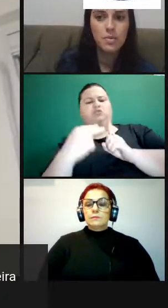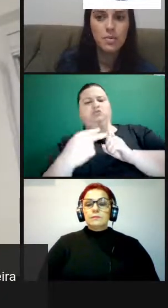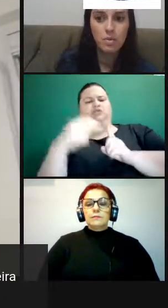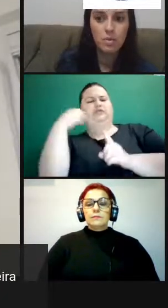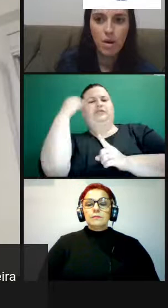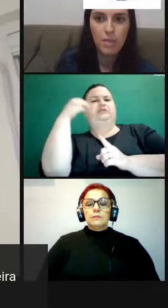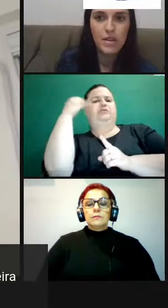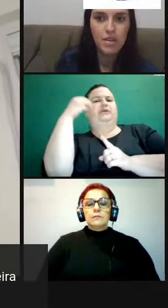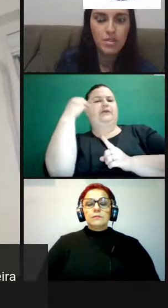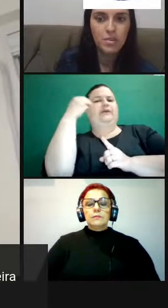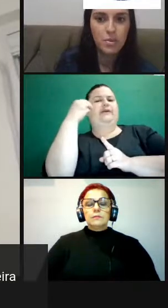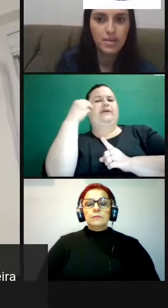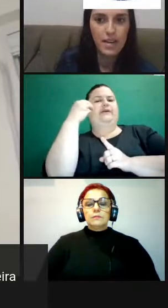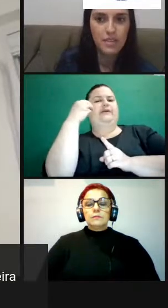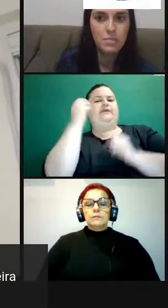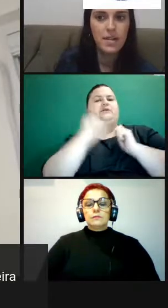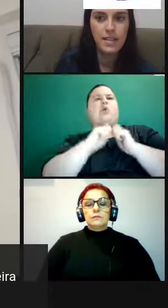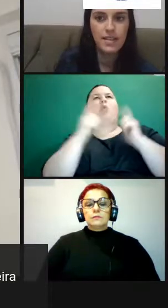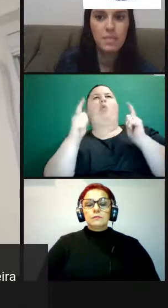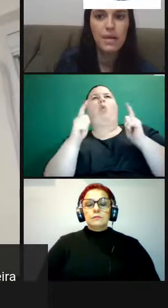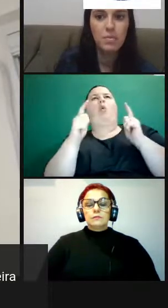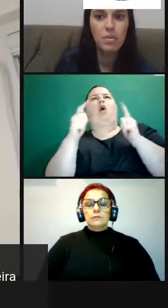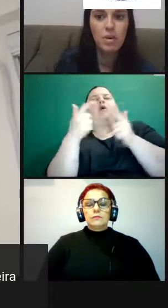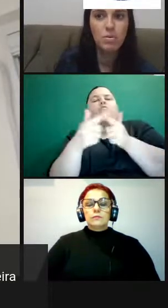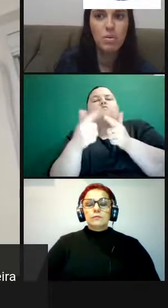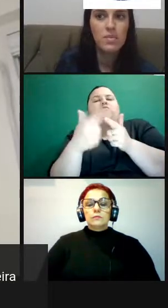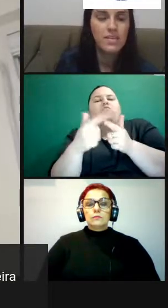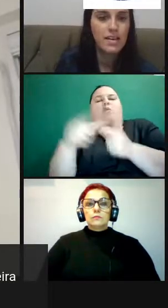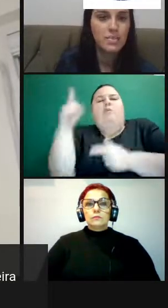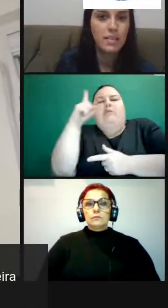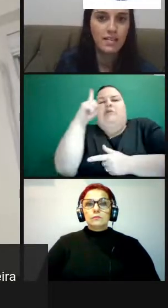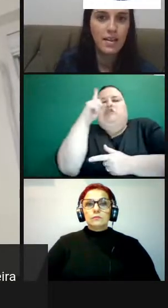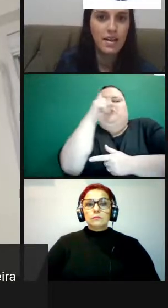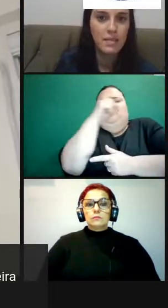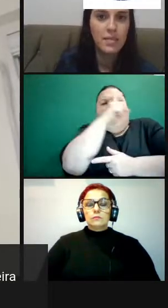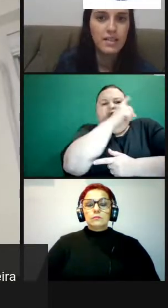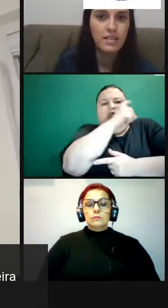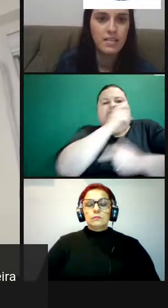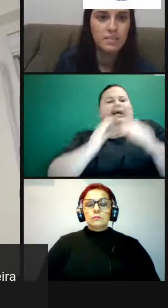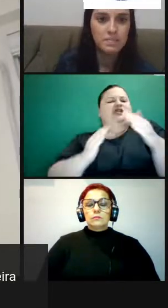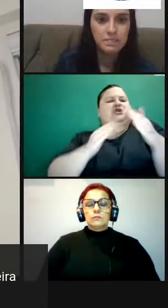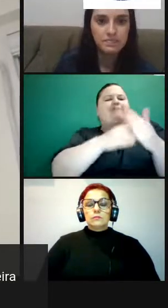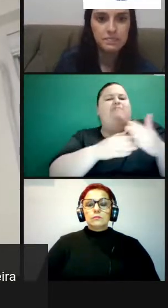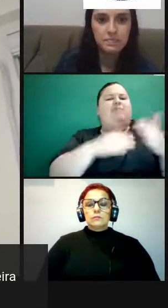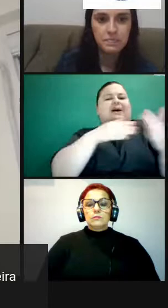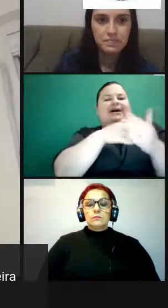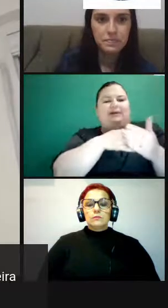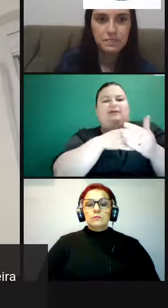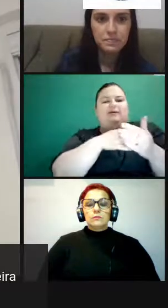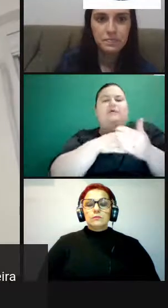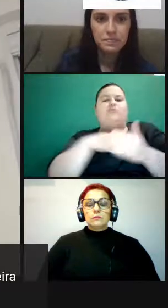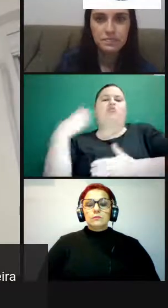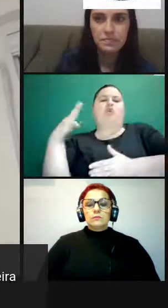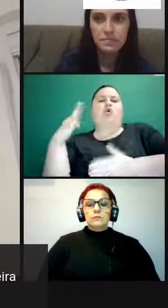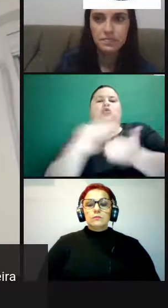qual a qual a maior dificuldade barreira para um biólogo começar aprender a empreender